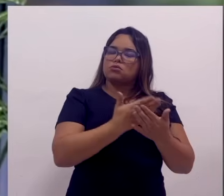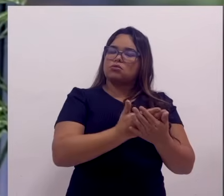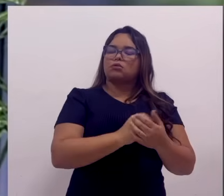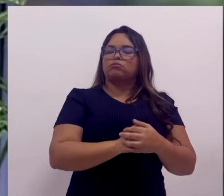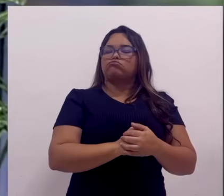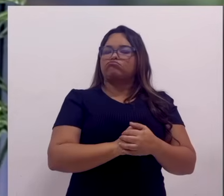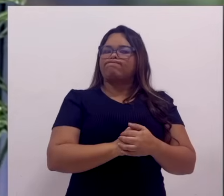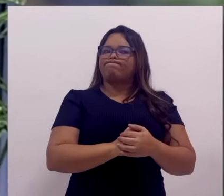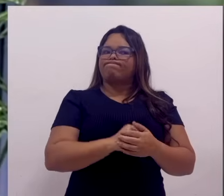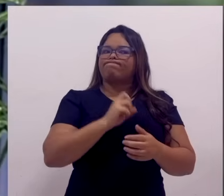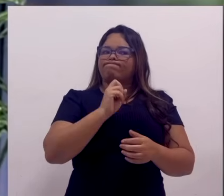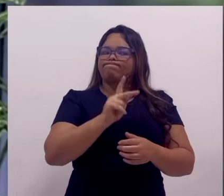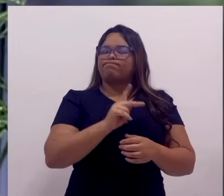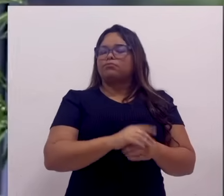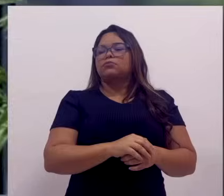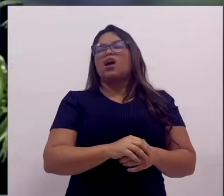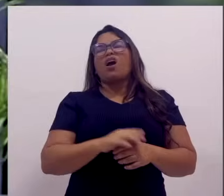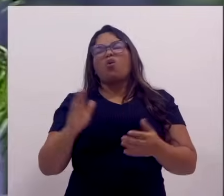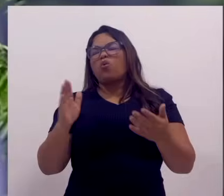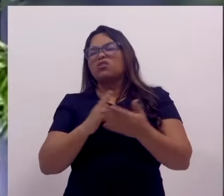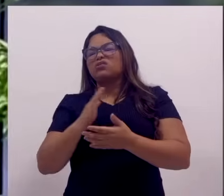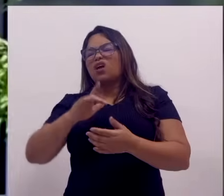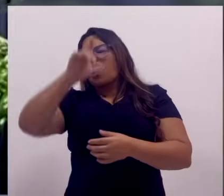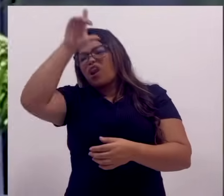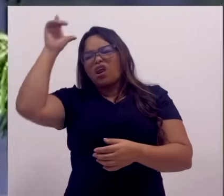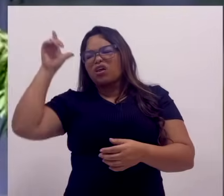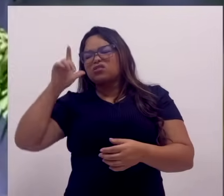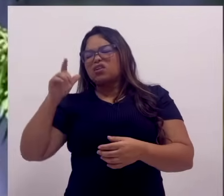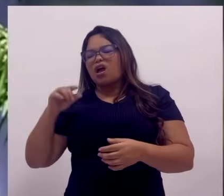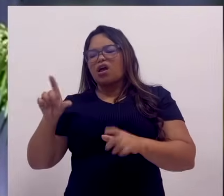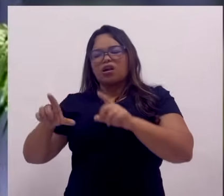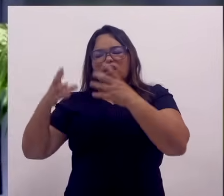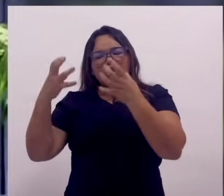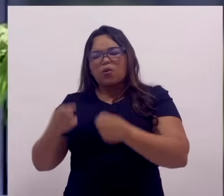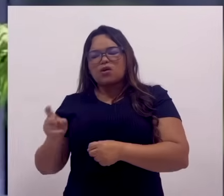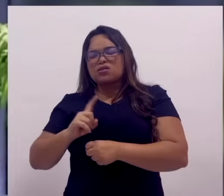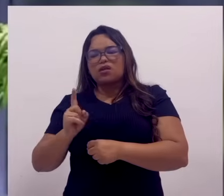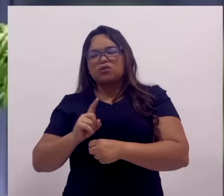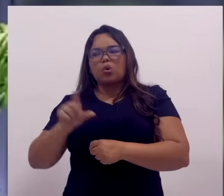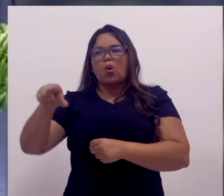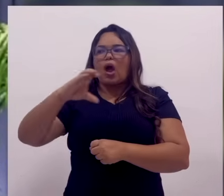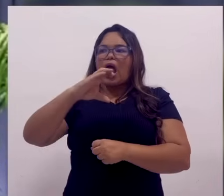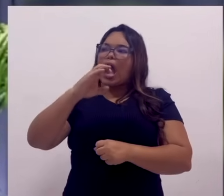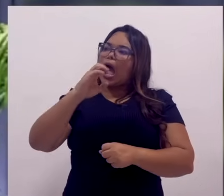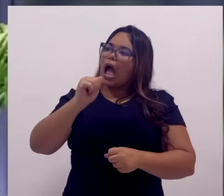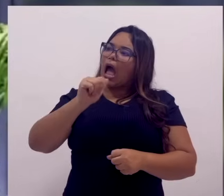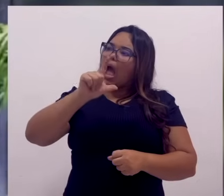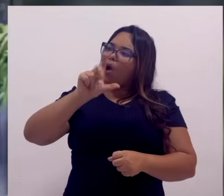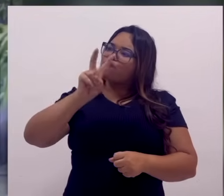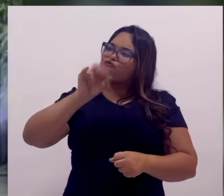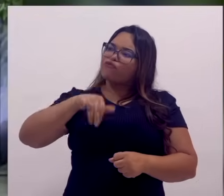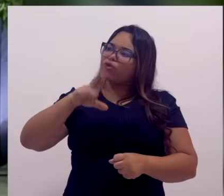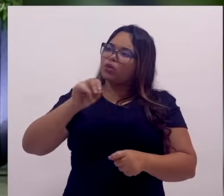Então nós também não vamos olhar para isso." E os calvinistas dizem: "Bem, Calvino também não viu isso, e então nós não vamos seguir este